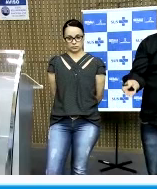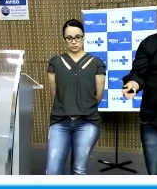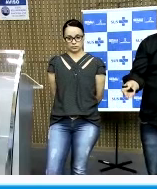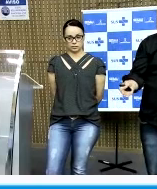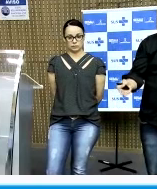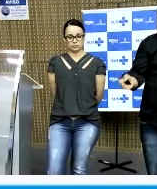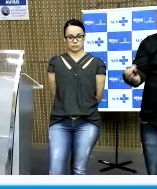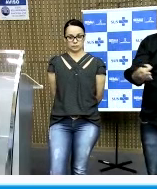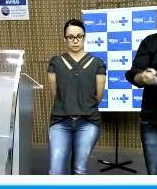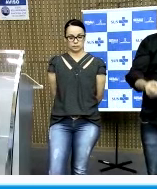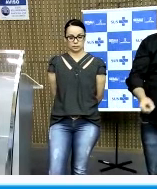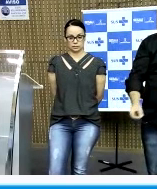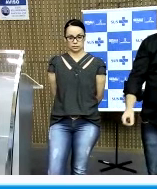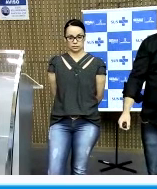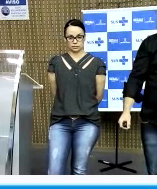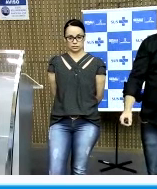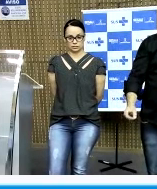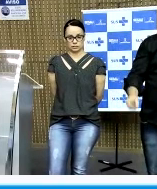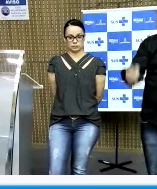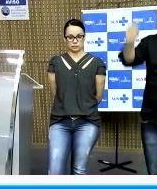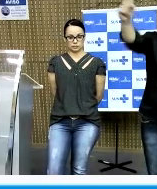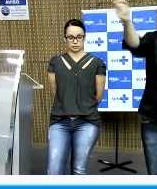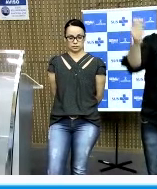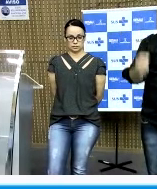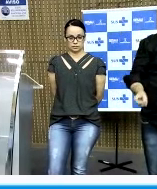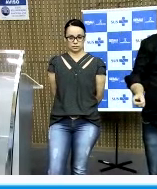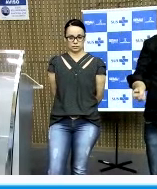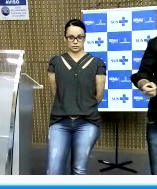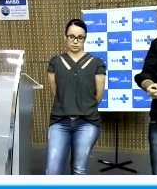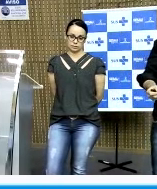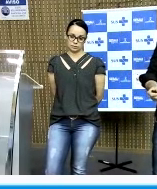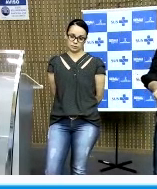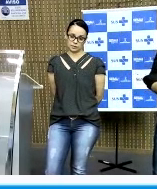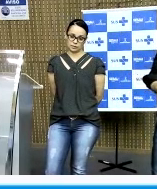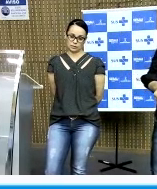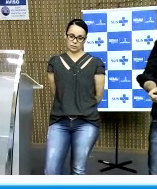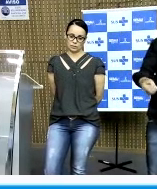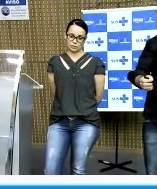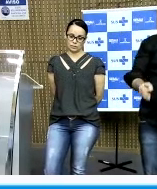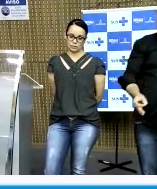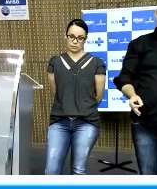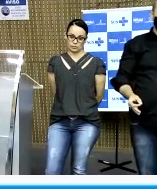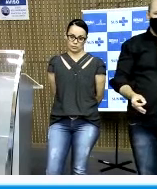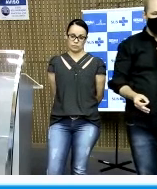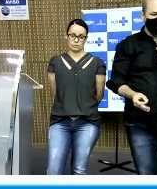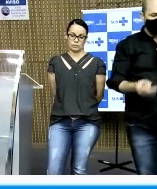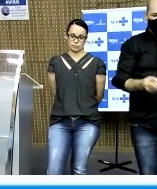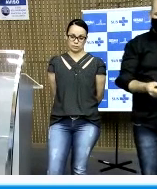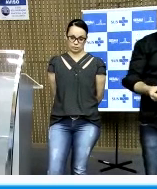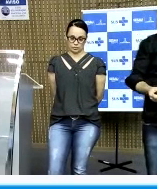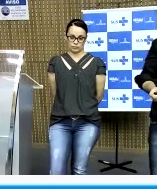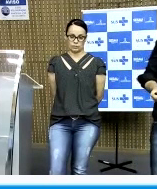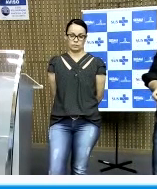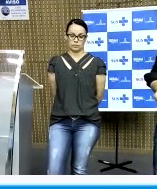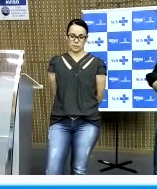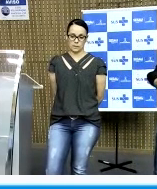atendimento é garantido. Consulta de atenção básica de médico de enfermagem às crianças de 0 a 10 anos, 1.396 é a população